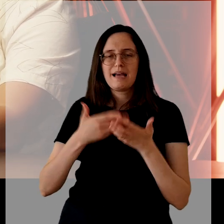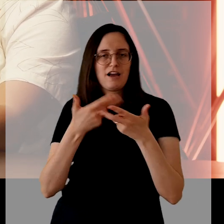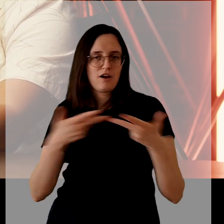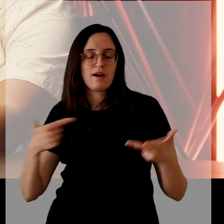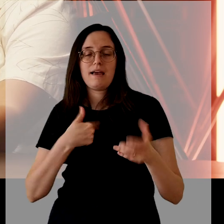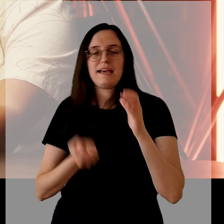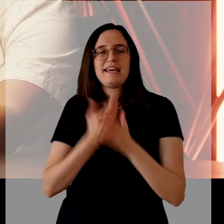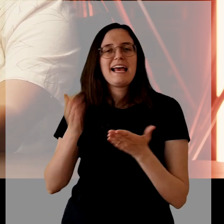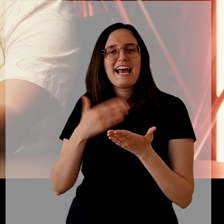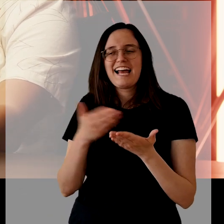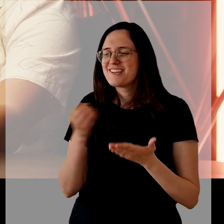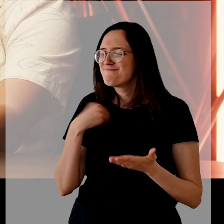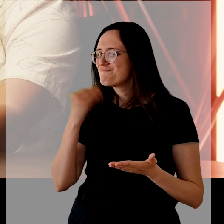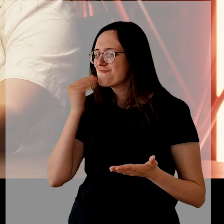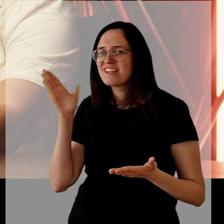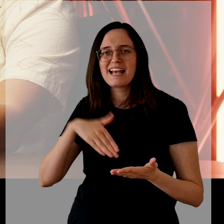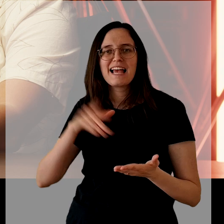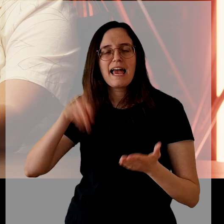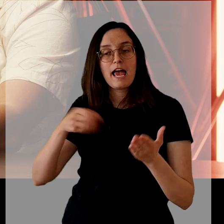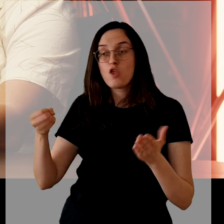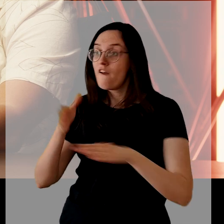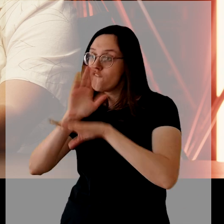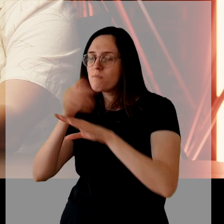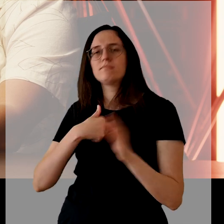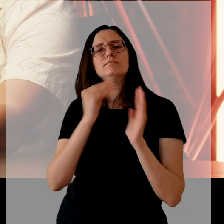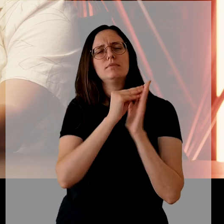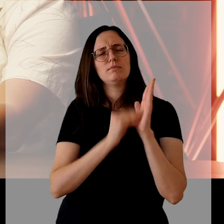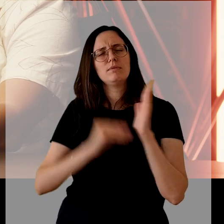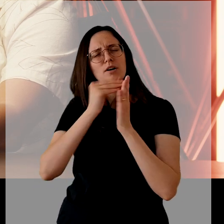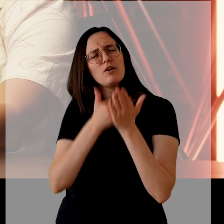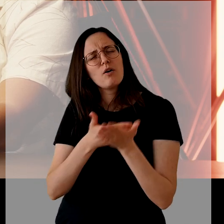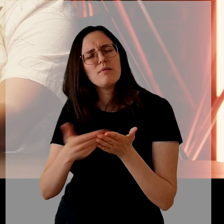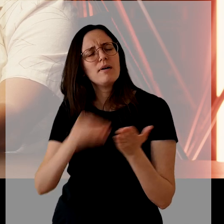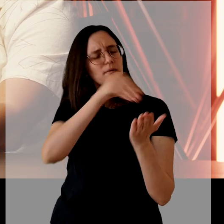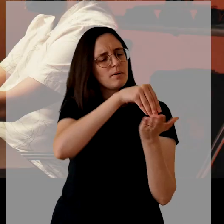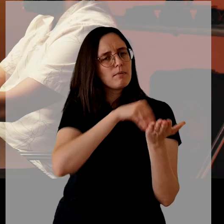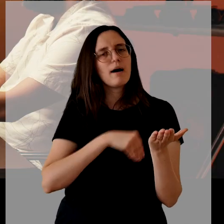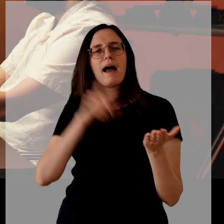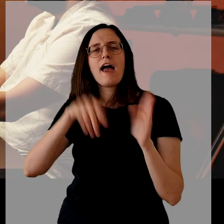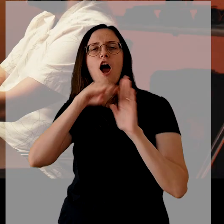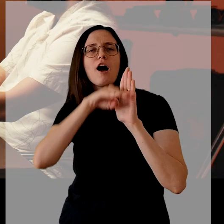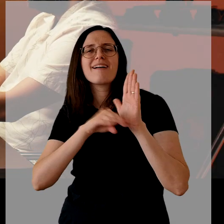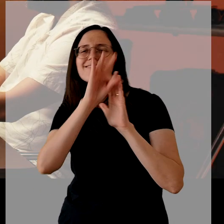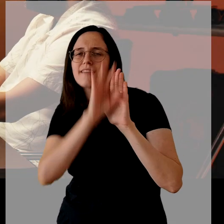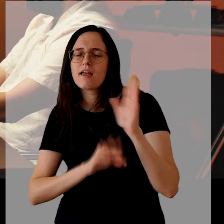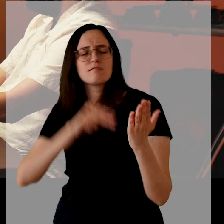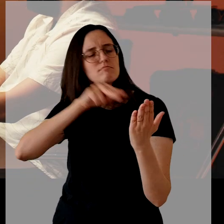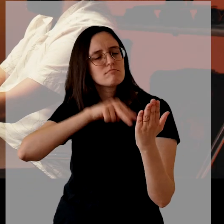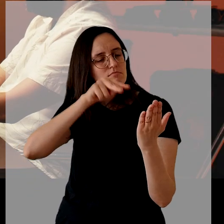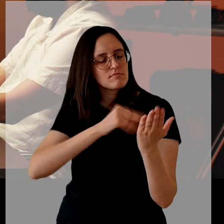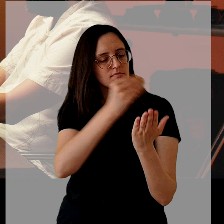um caderno novo para cada filme e eu vou fazendo anotações, desde as primeiras anotações do roteiro, questões